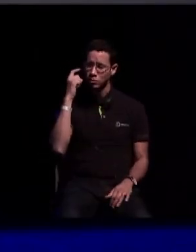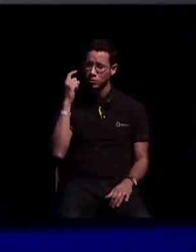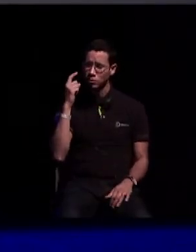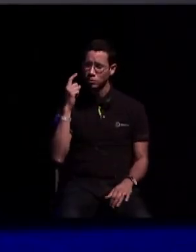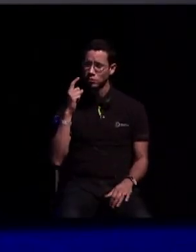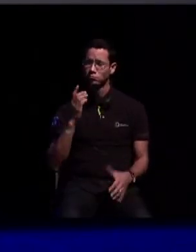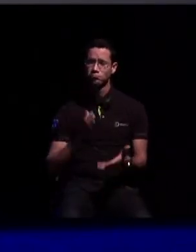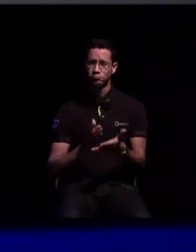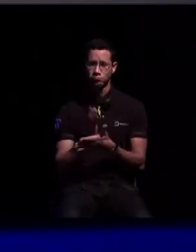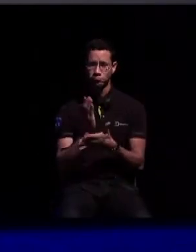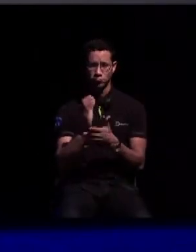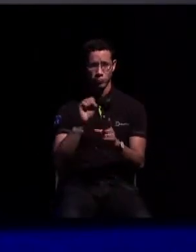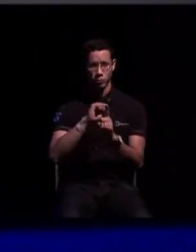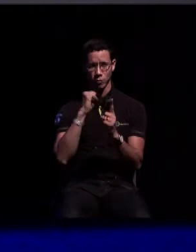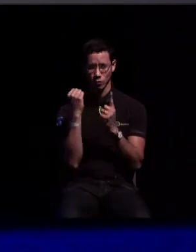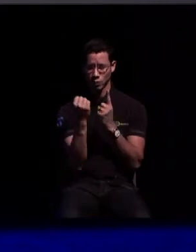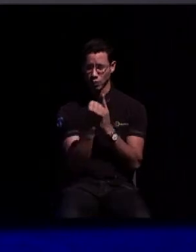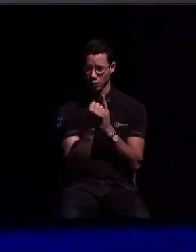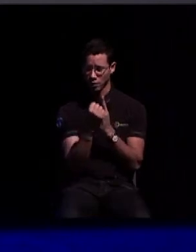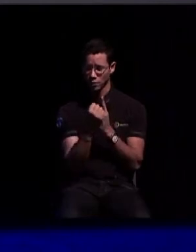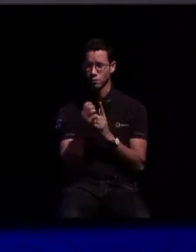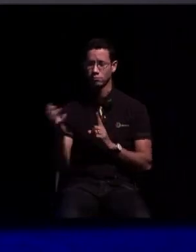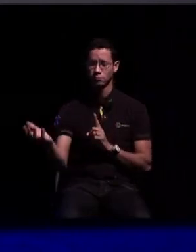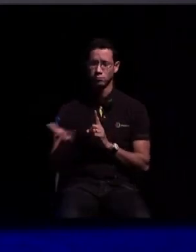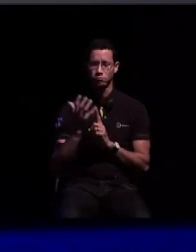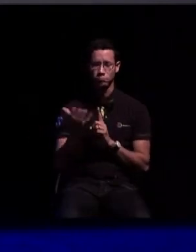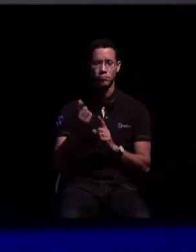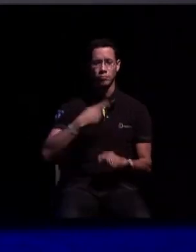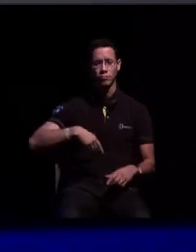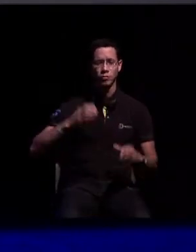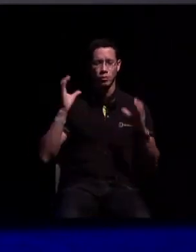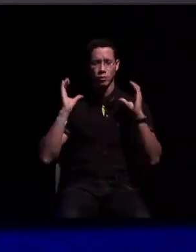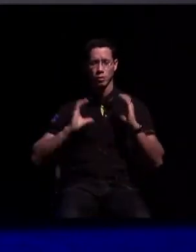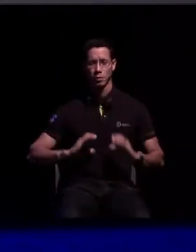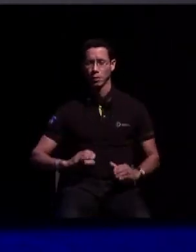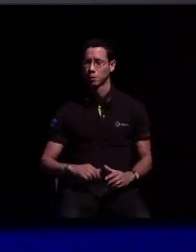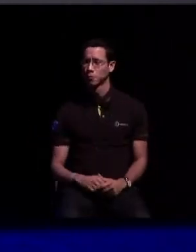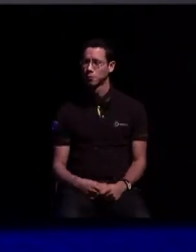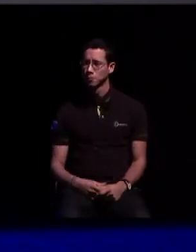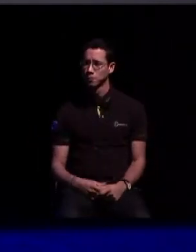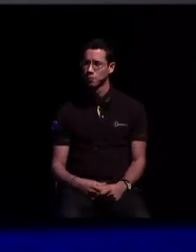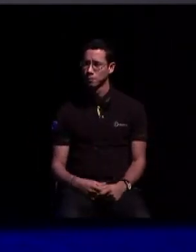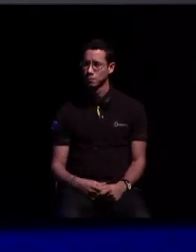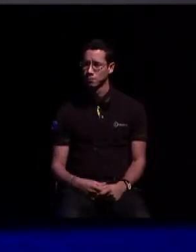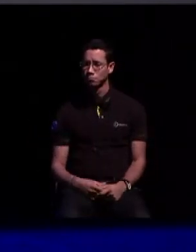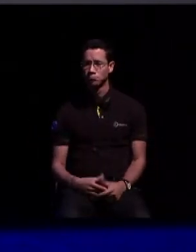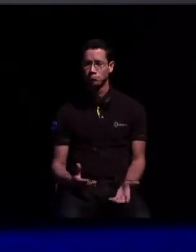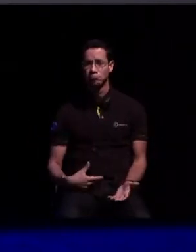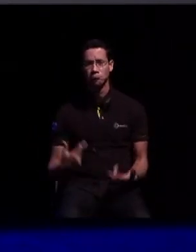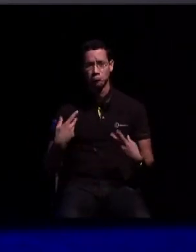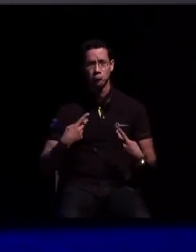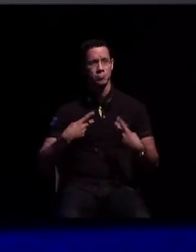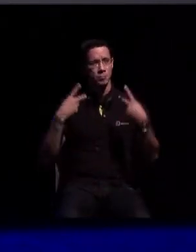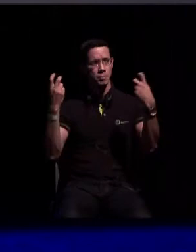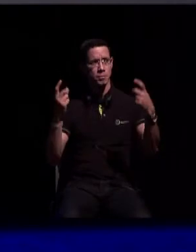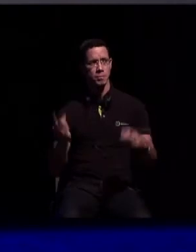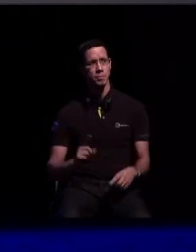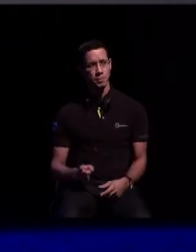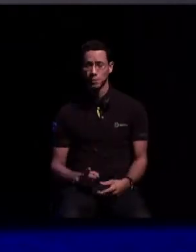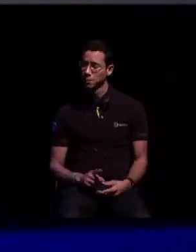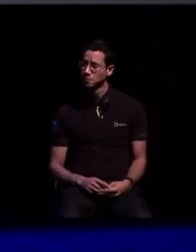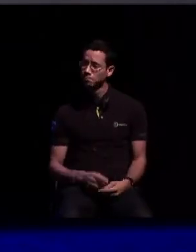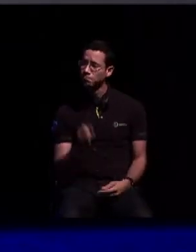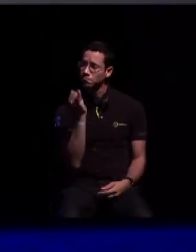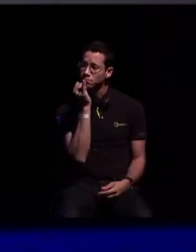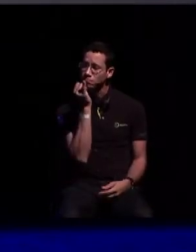legitimações sociais que vão influenciar o nosso comportamento, né? Sem que a gente tenha a menor consciência disso. Né? Como, por exemplo,